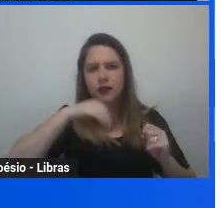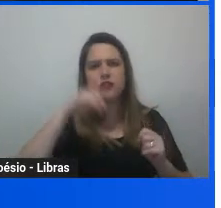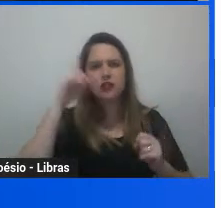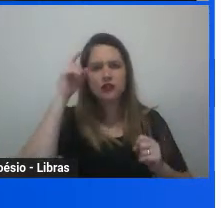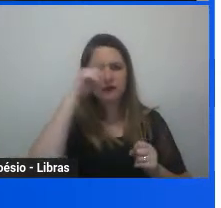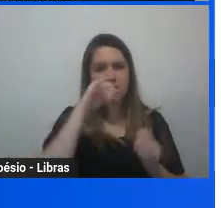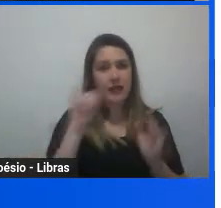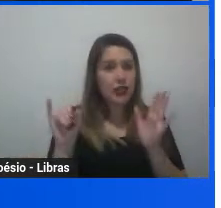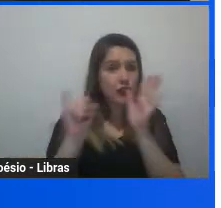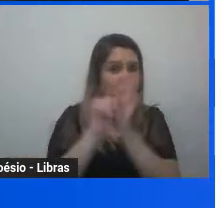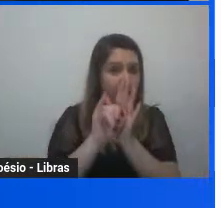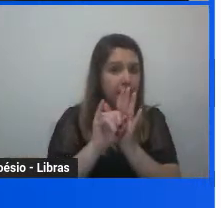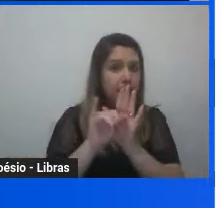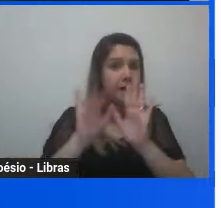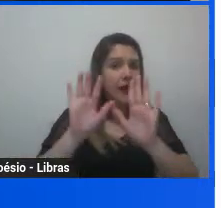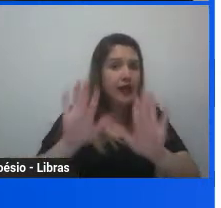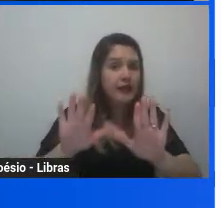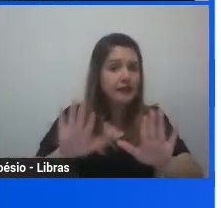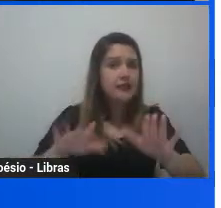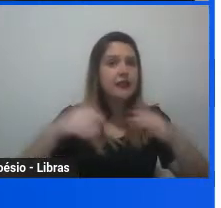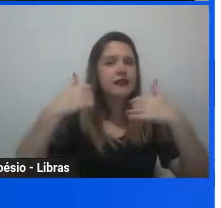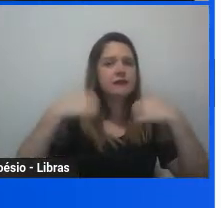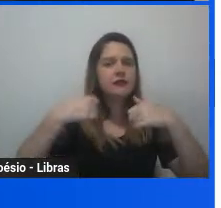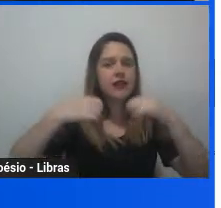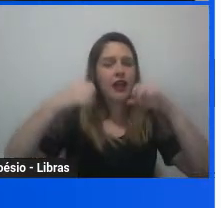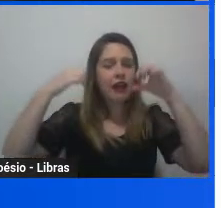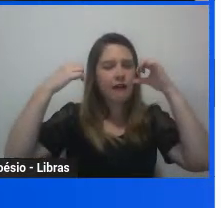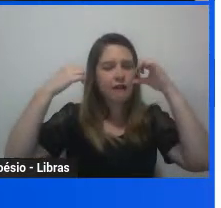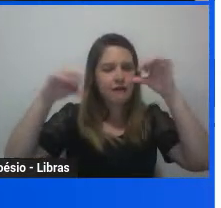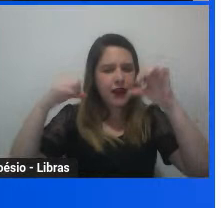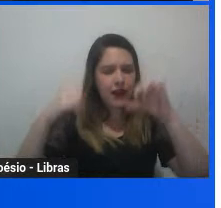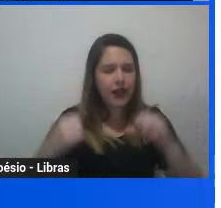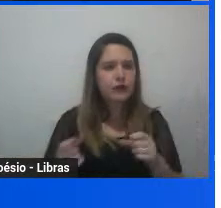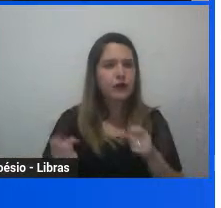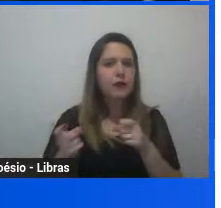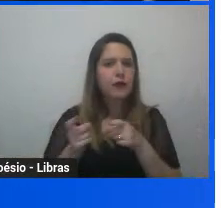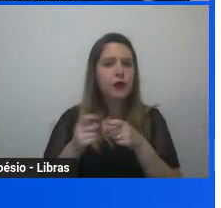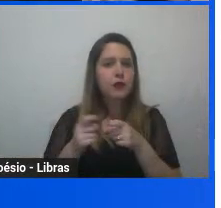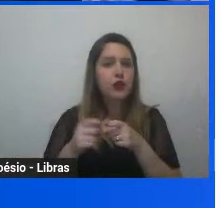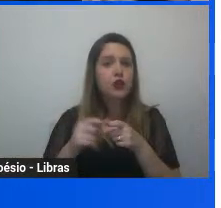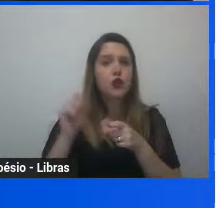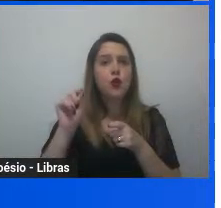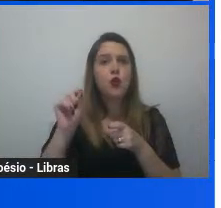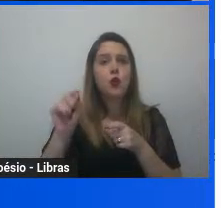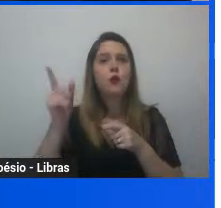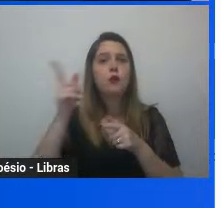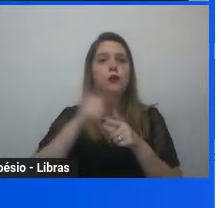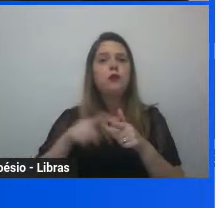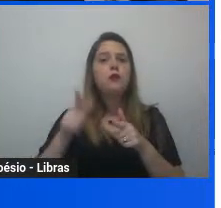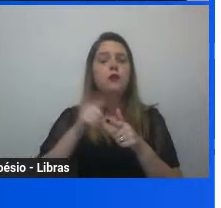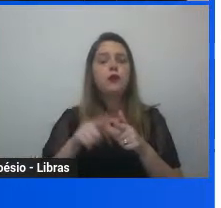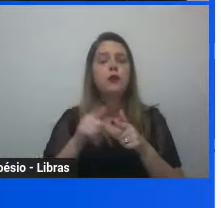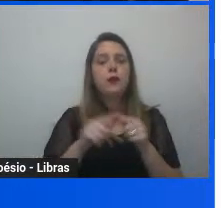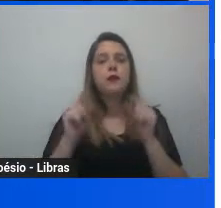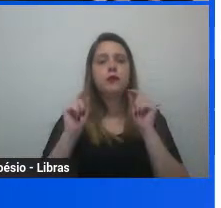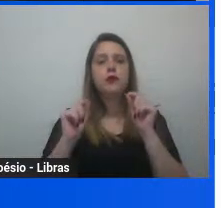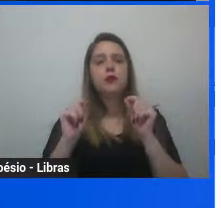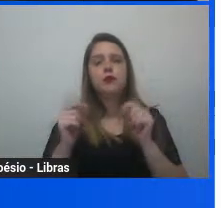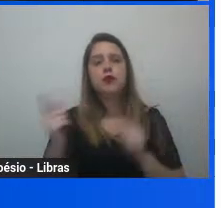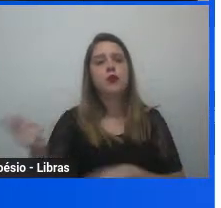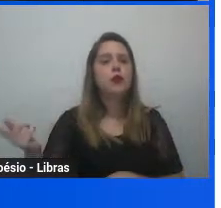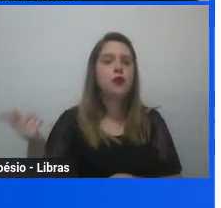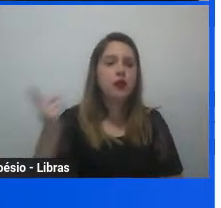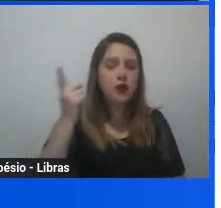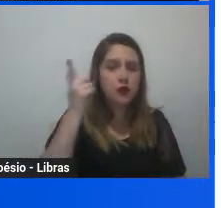ainda assim deve ser avaliado por um profissional médico. O problema é que não é visível, nós não conseguimos